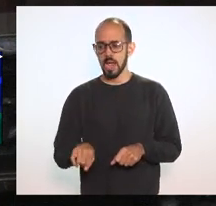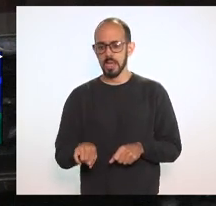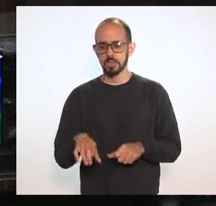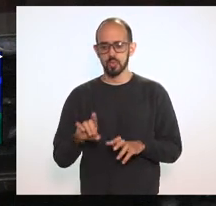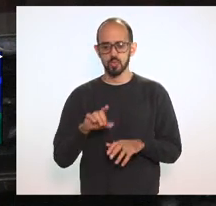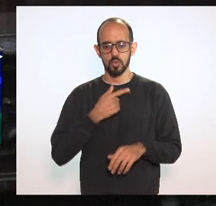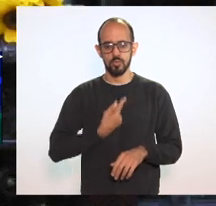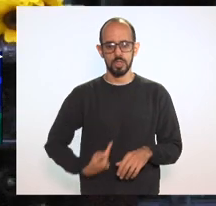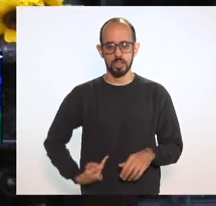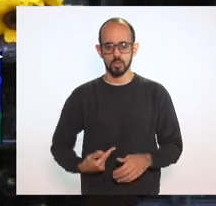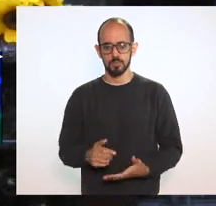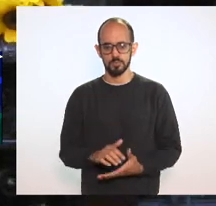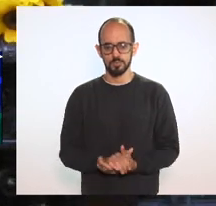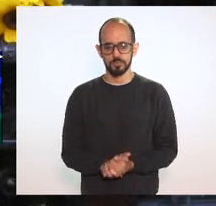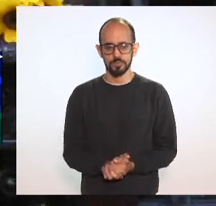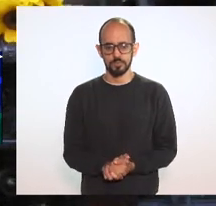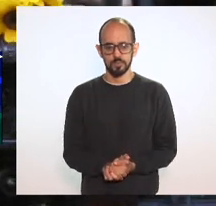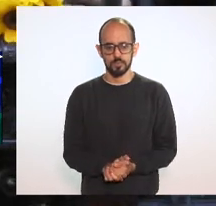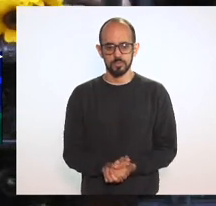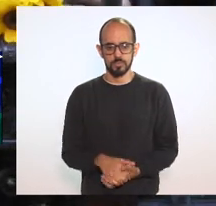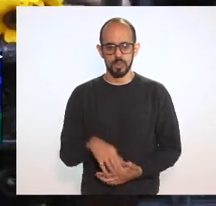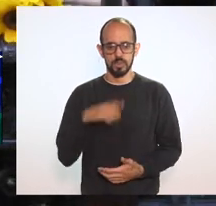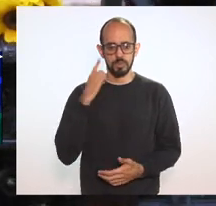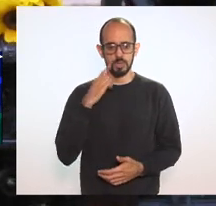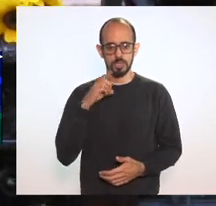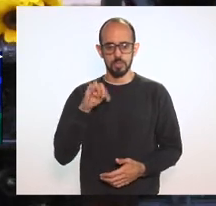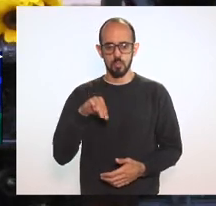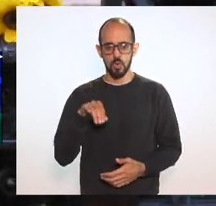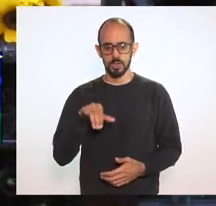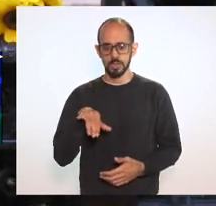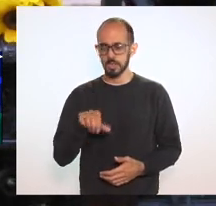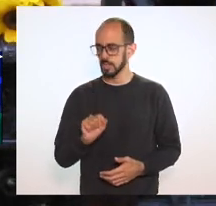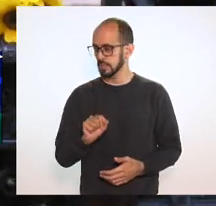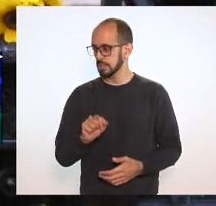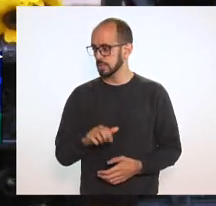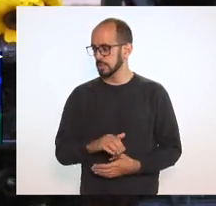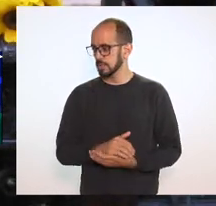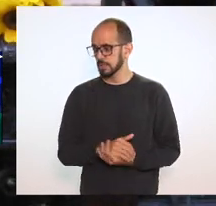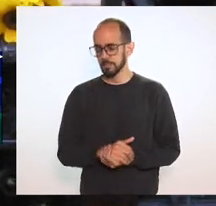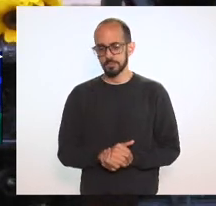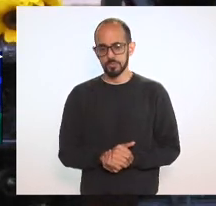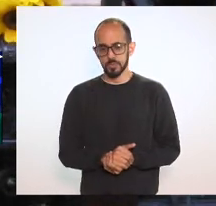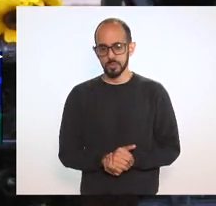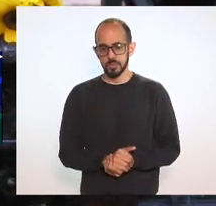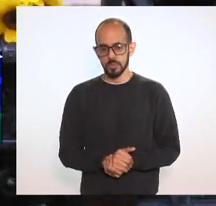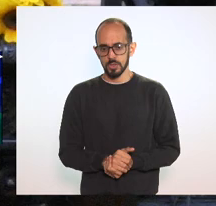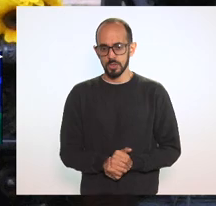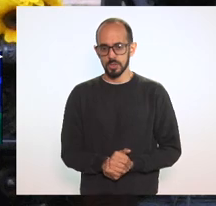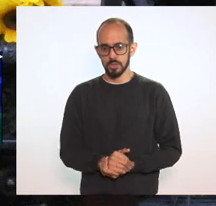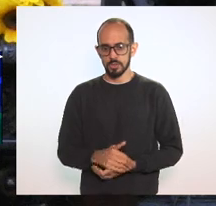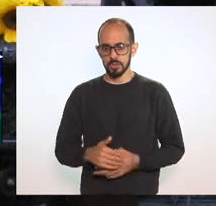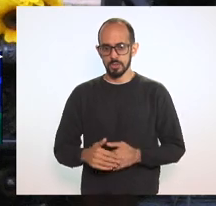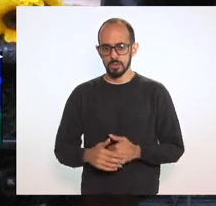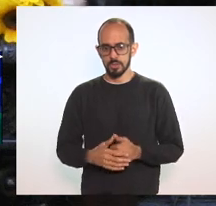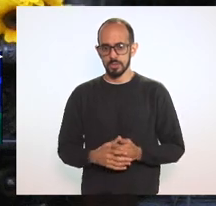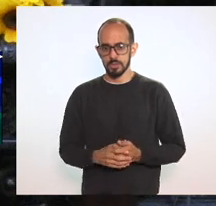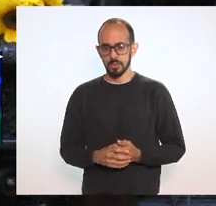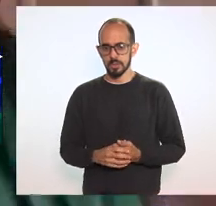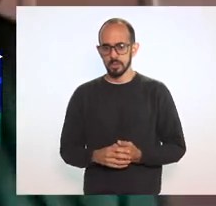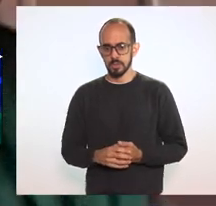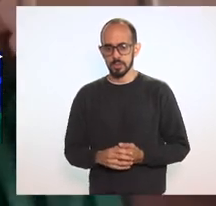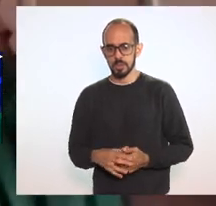senhor presidente o deputado a Mônica por favor bom obrigada